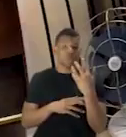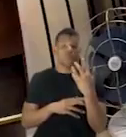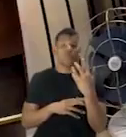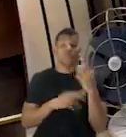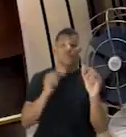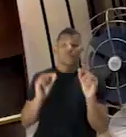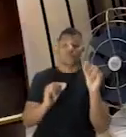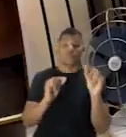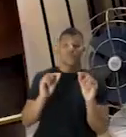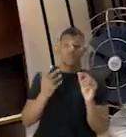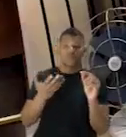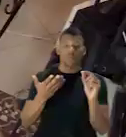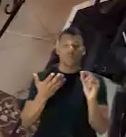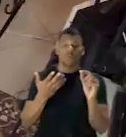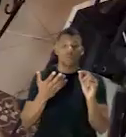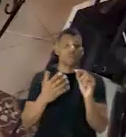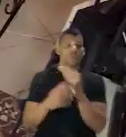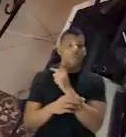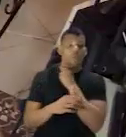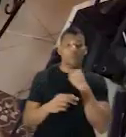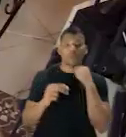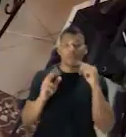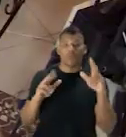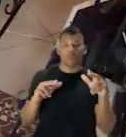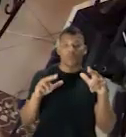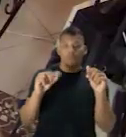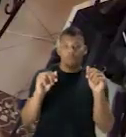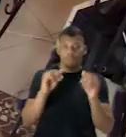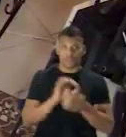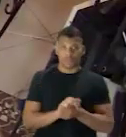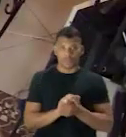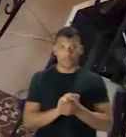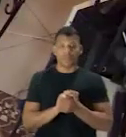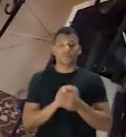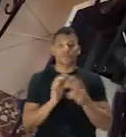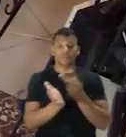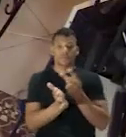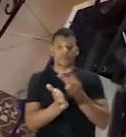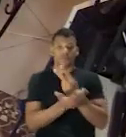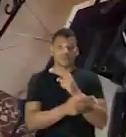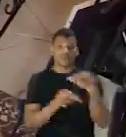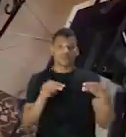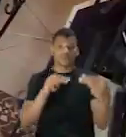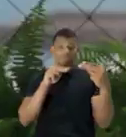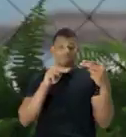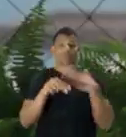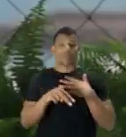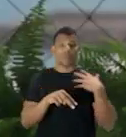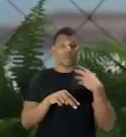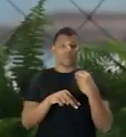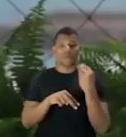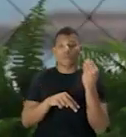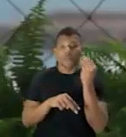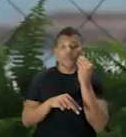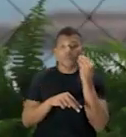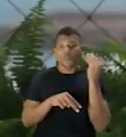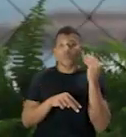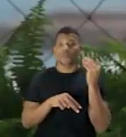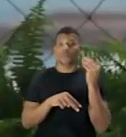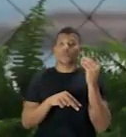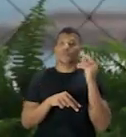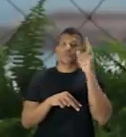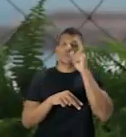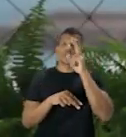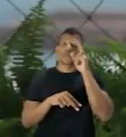ninguém jamais morreu. Sempre que um filho meu me dá um beijo, sei que o amor do meu pai não